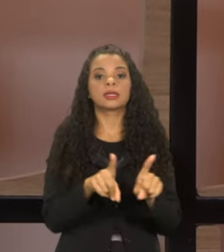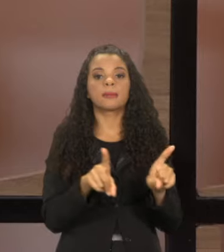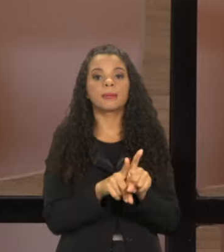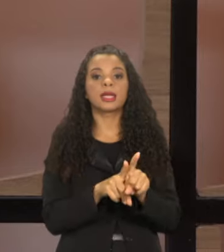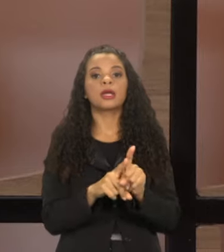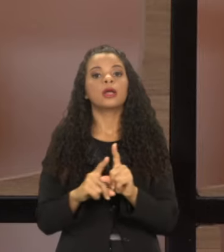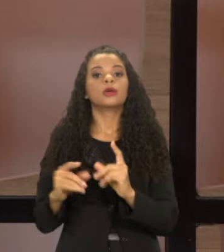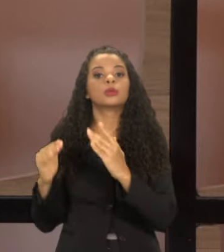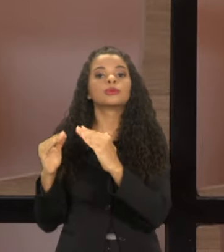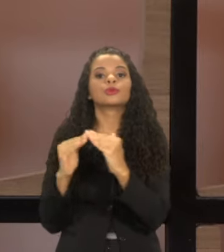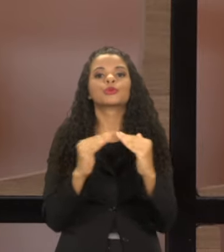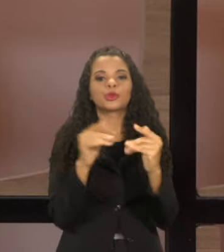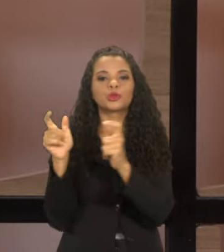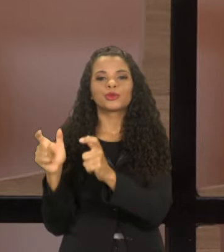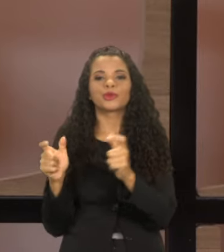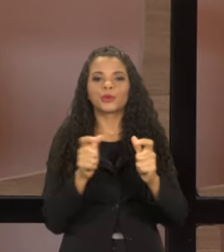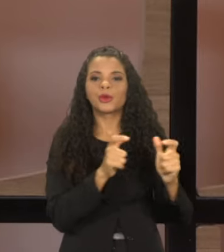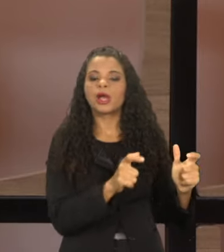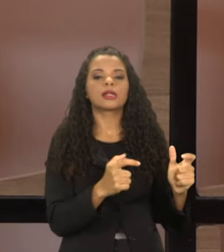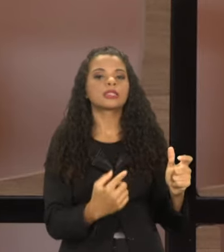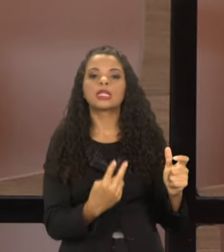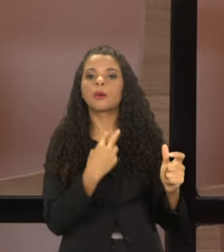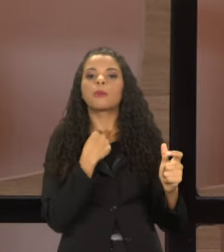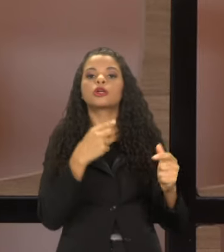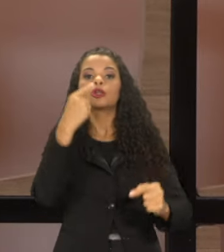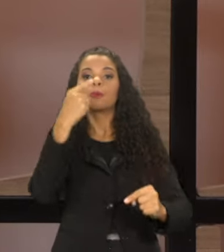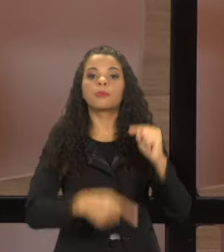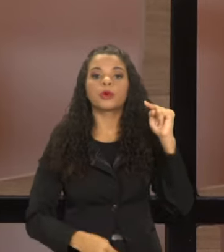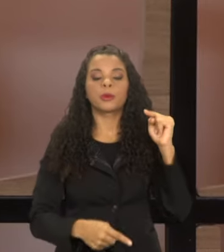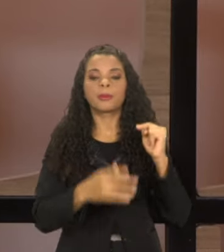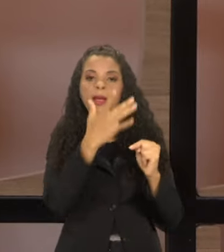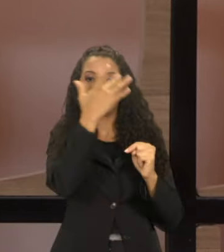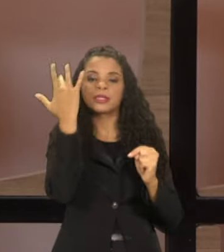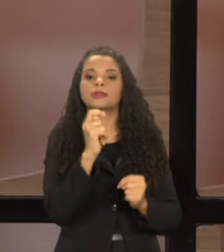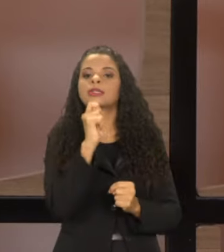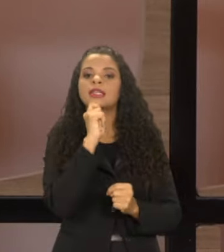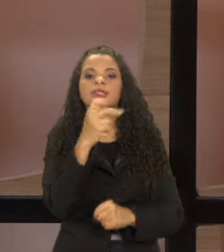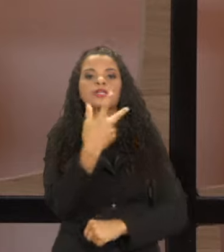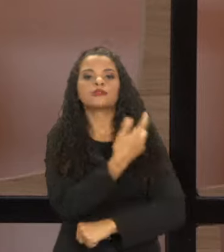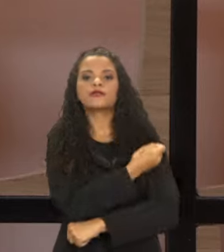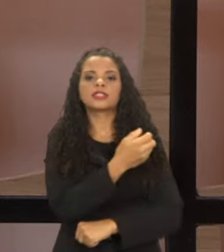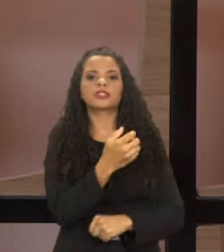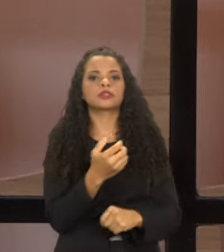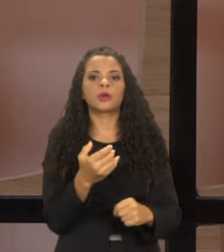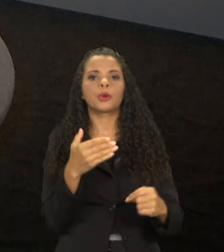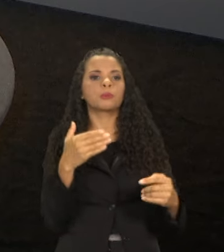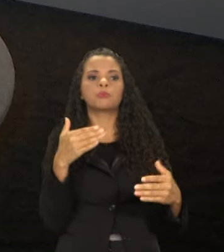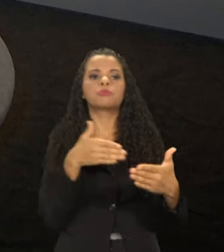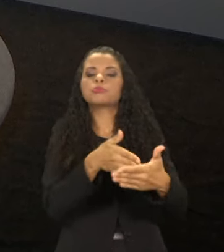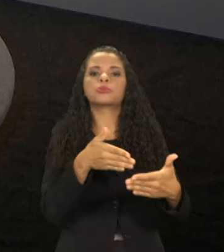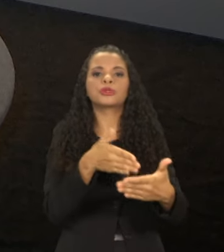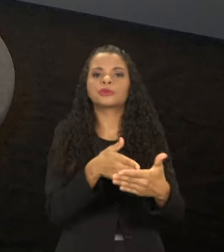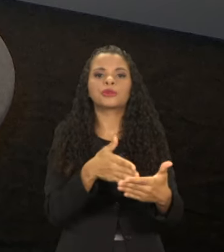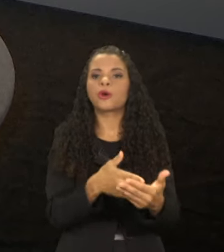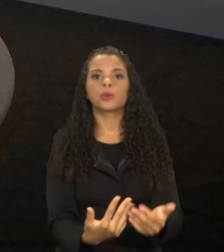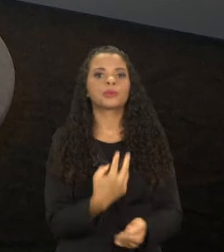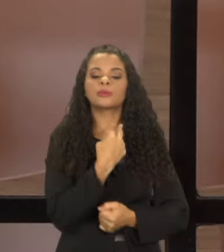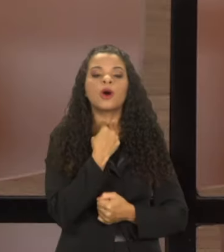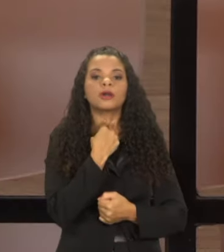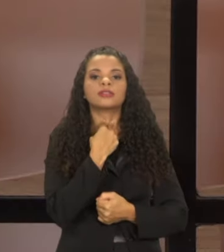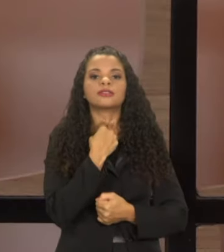se privar o indivíduo não vacinado de qualquer direito que lhe seja garantido constitucionalmente. Então,